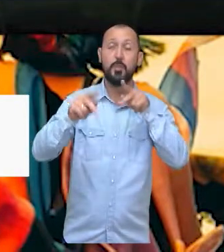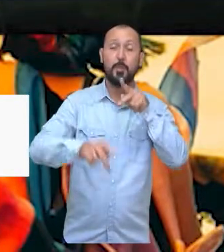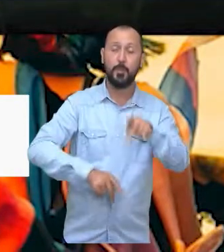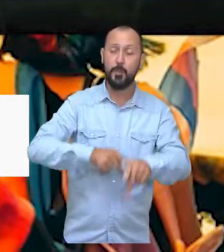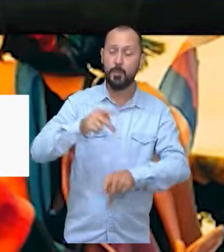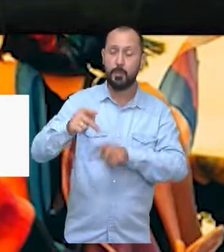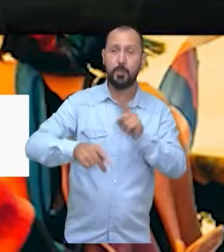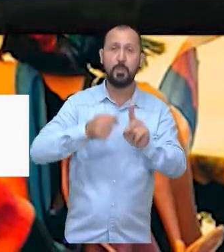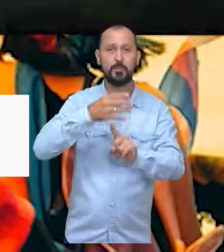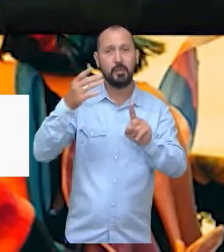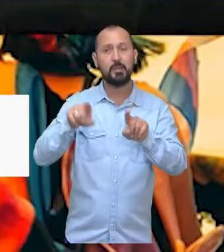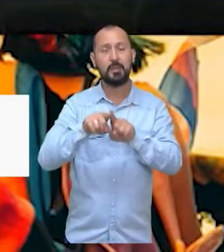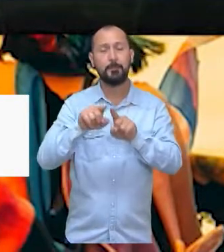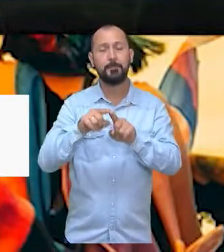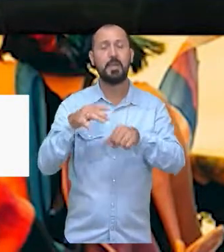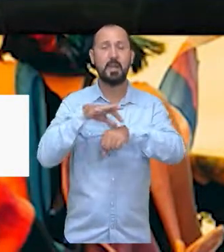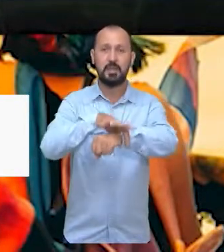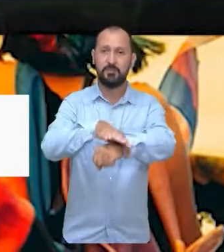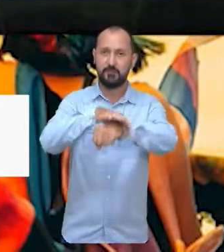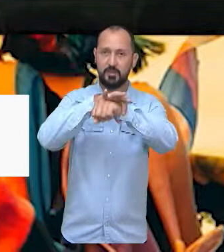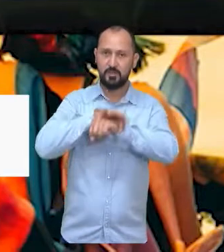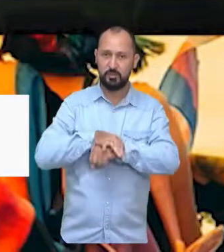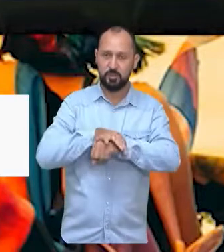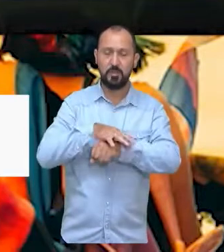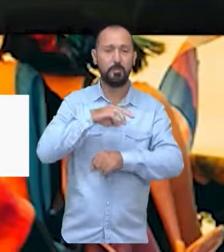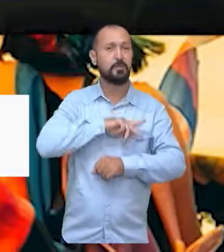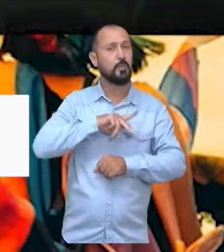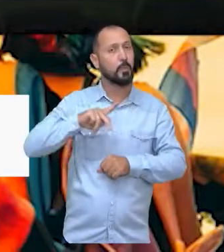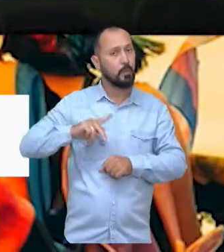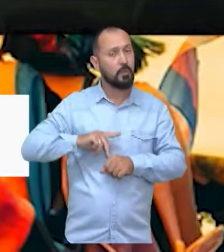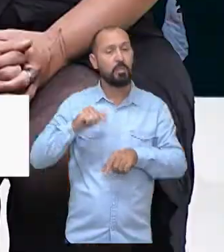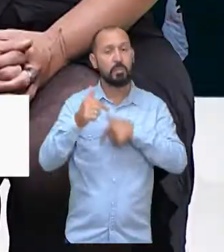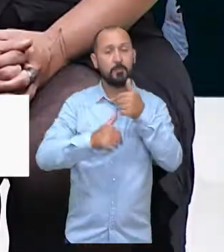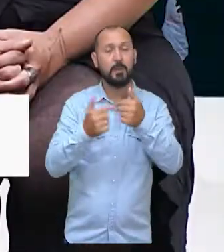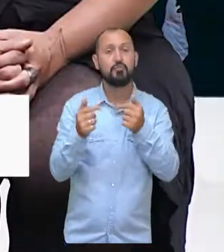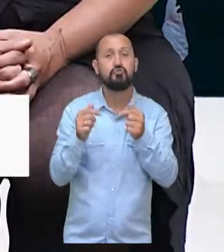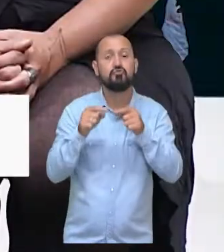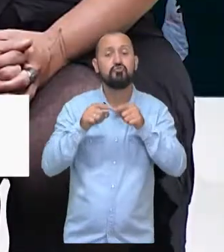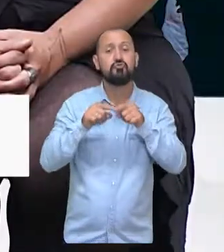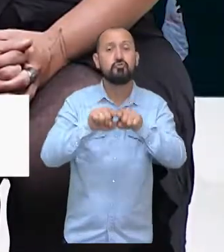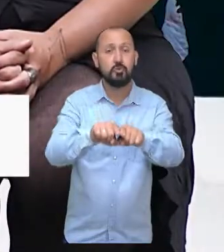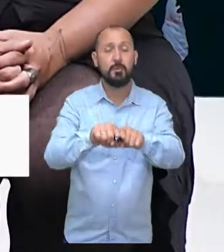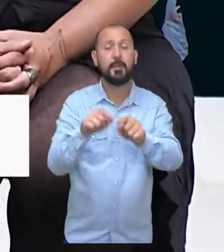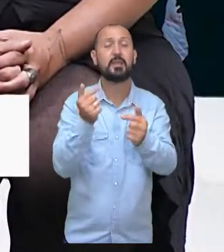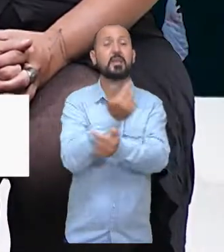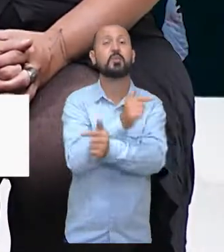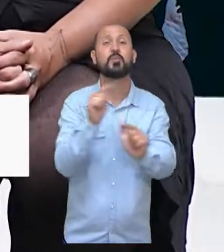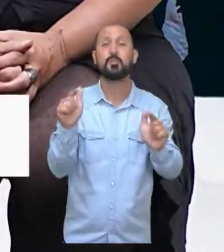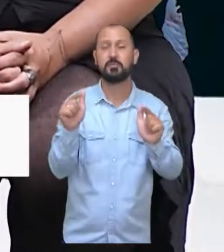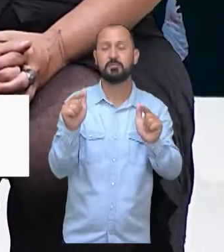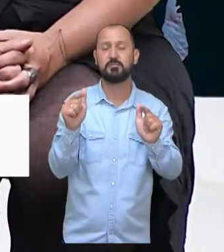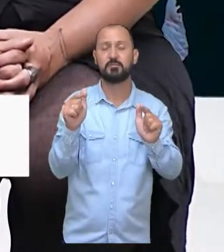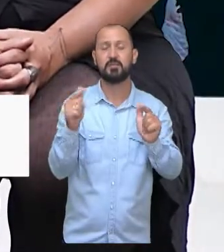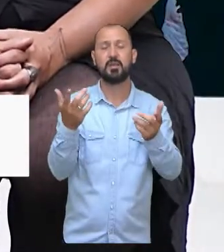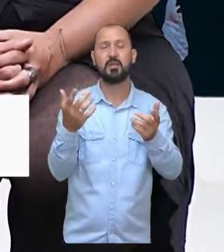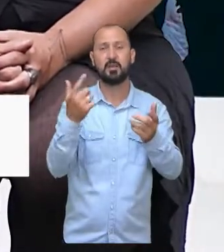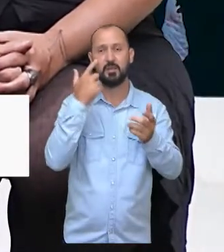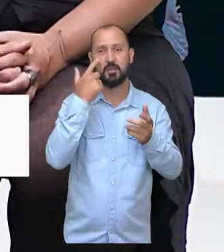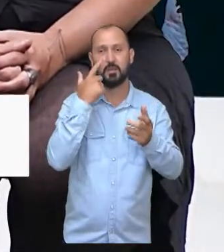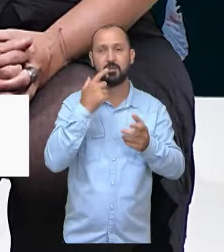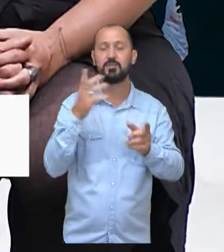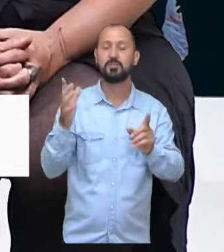LGBT+, quanto a Defensoria Pública Estadual e o Ministério Público Estadual, eles trabalham em parceria, né, para que não haja